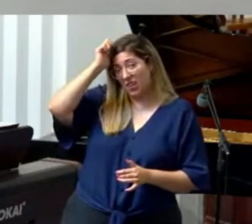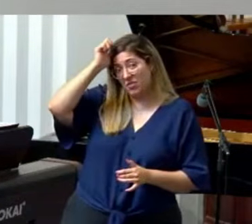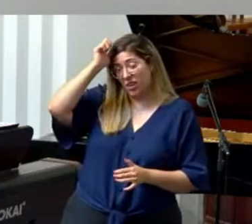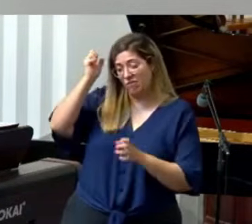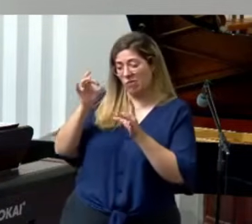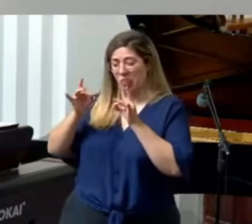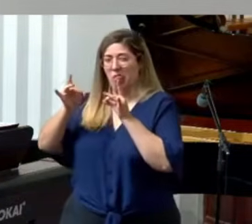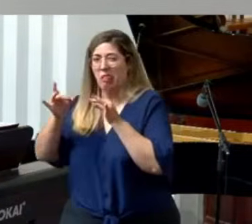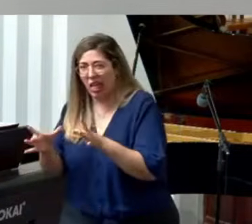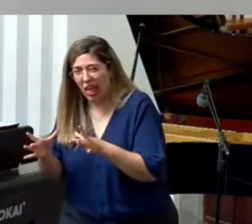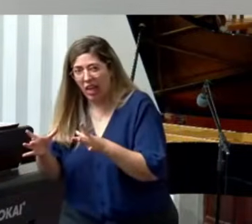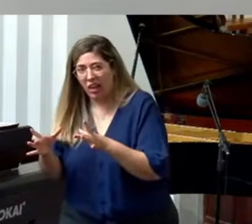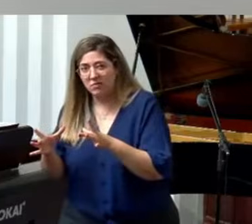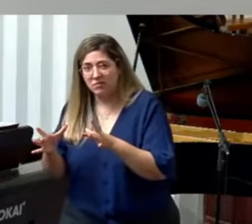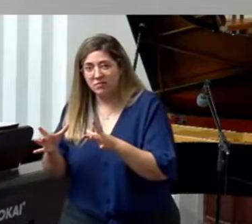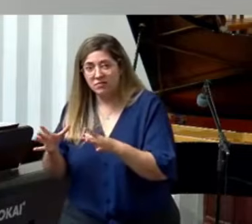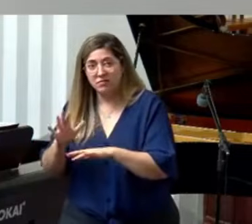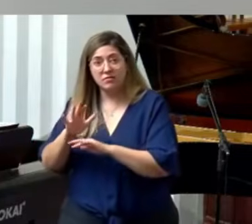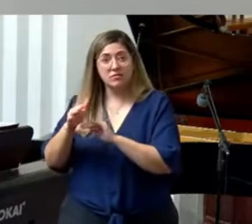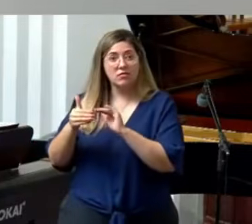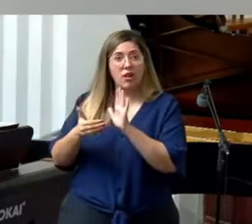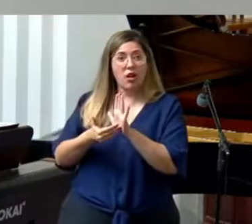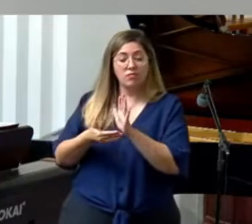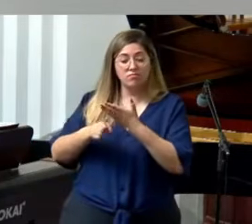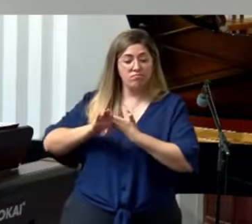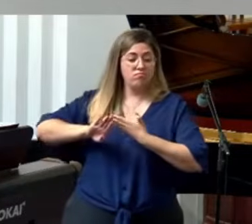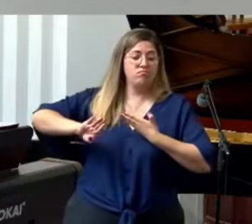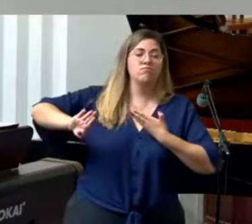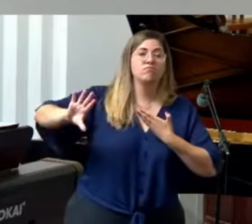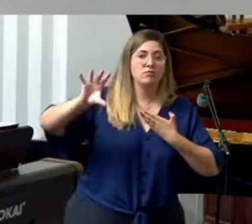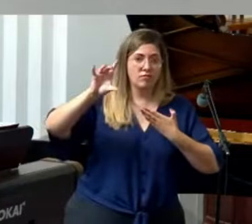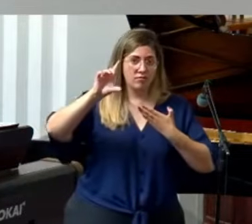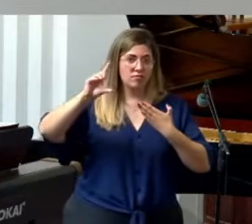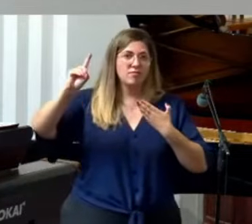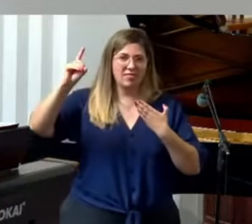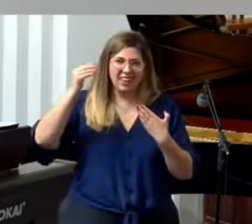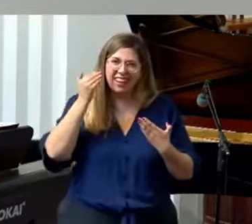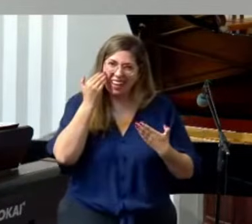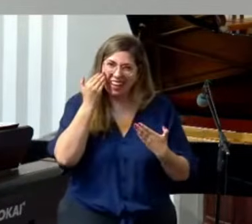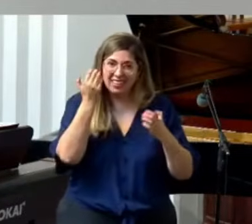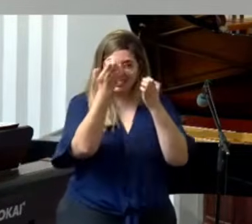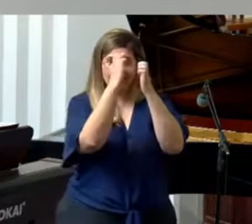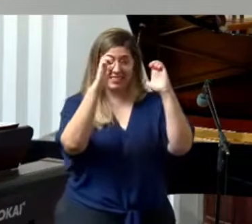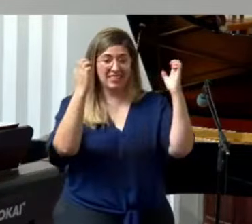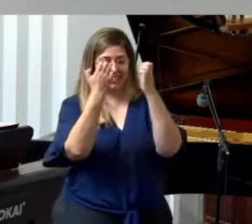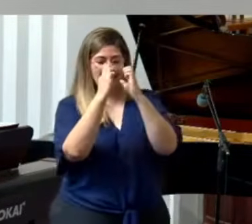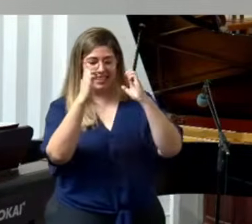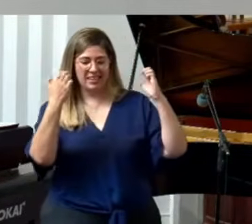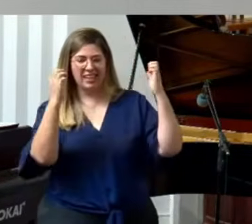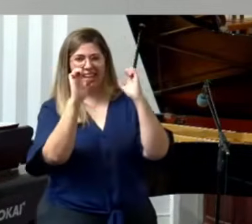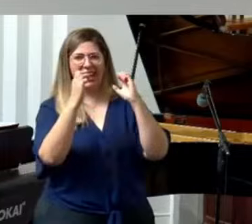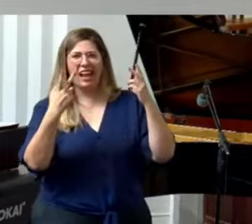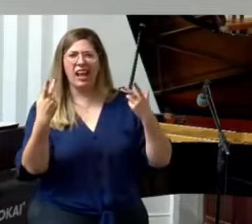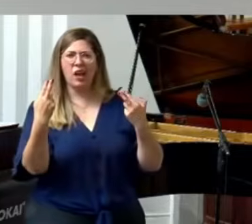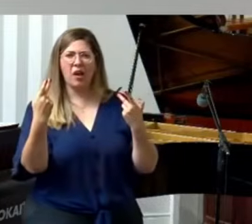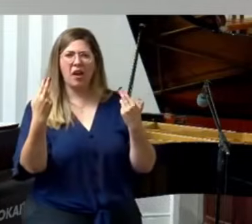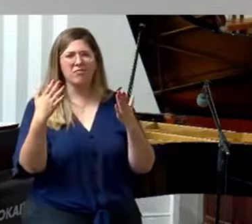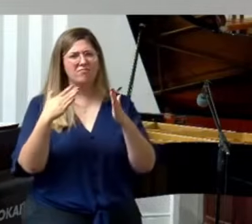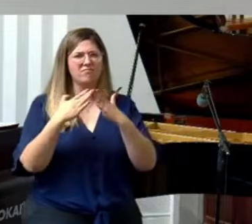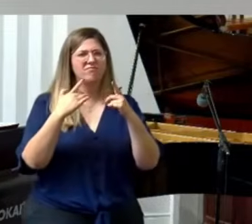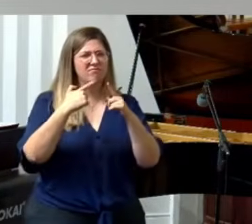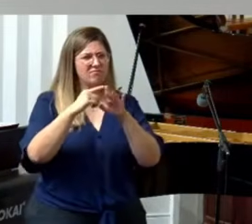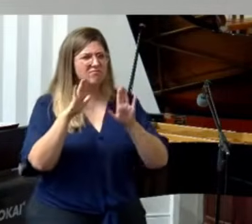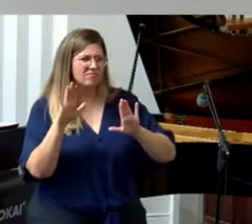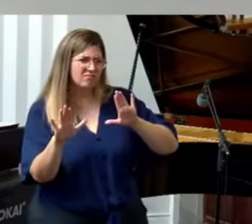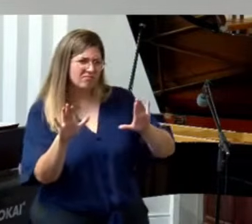ele desenvolver a sua vida afastado do santuário que era o Jardim do Éden. E é claro, quando nós olhamos para esse